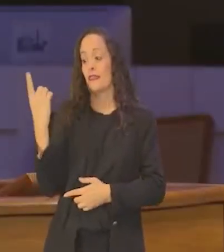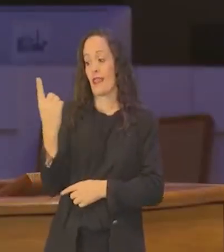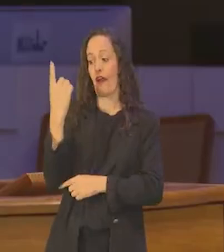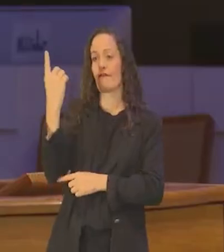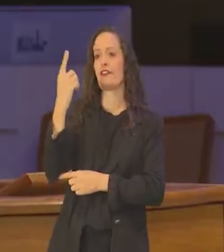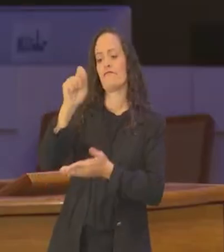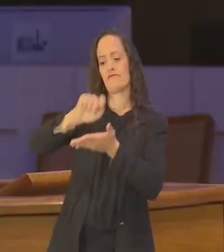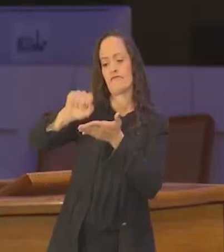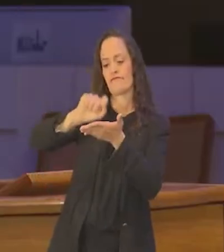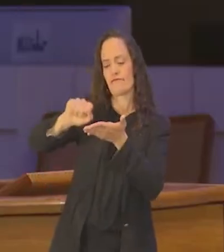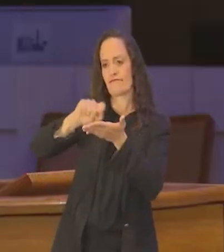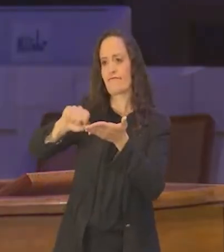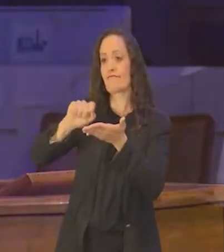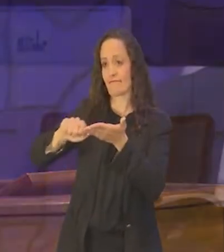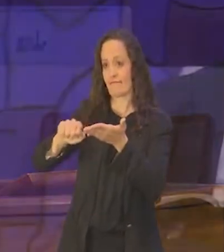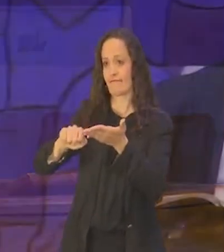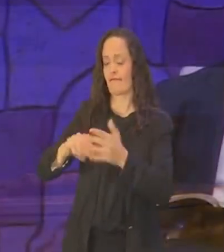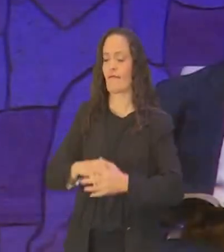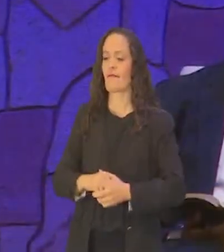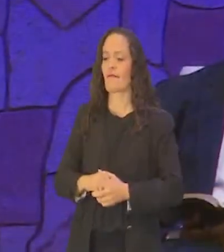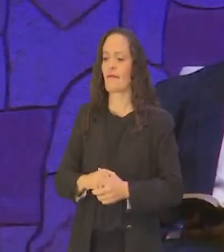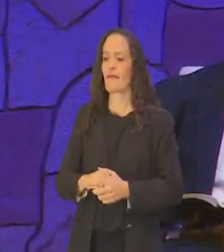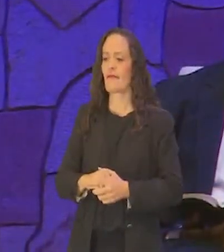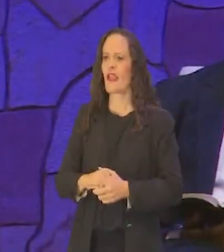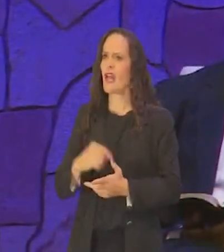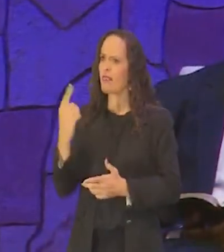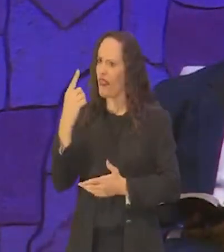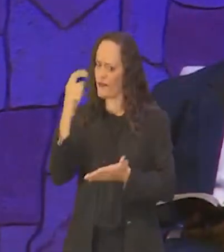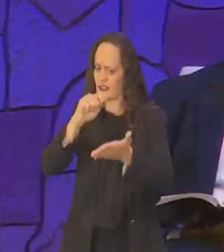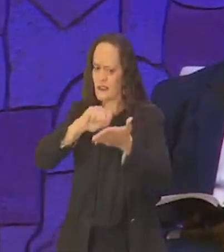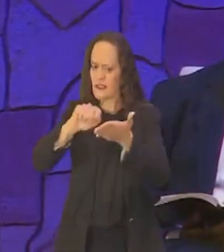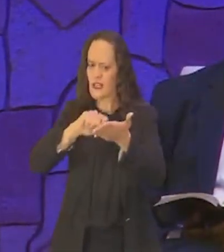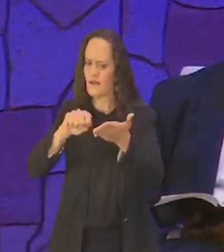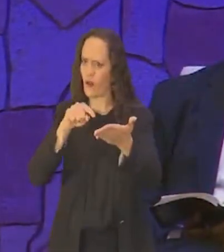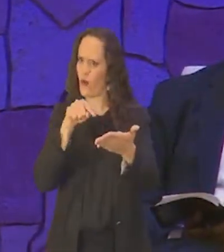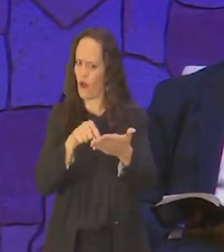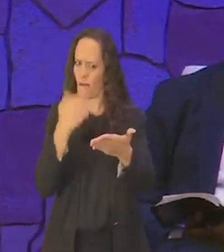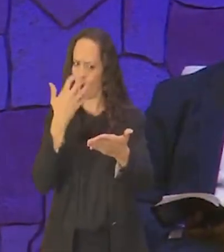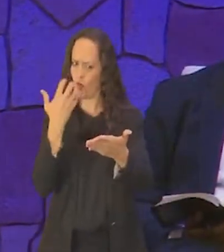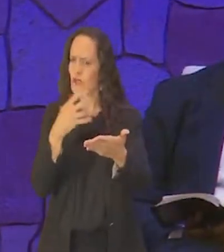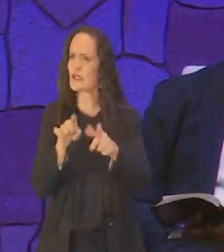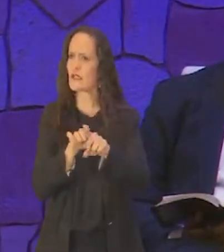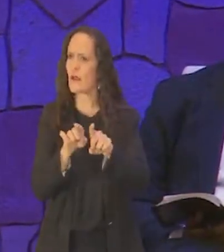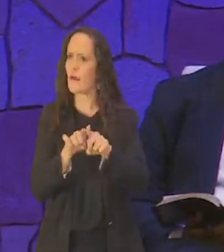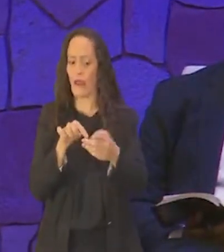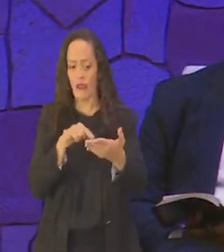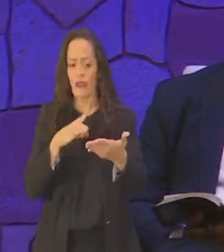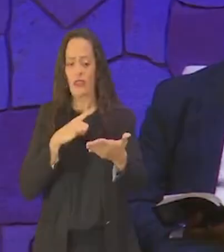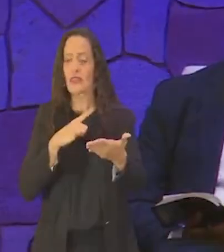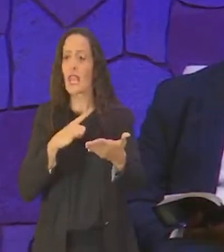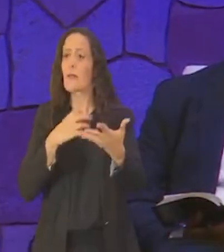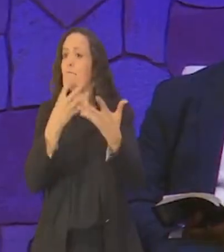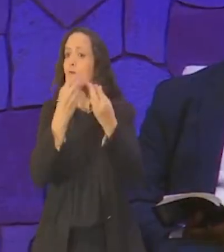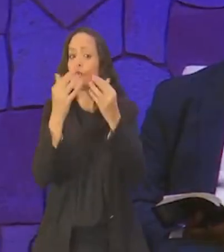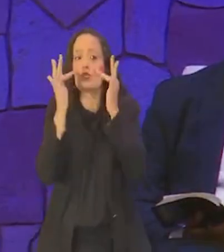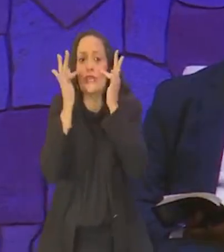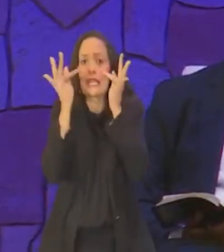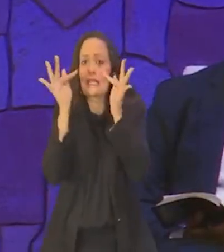e quando Davi escreve isso aqui, ele está carregado de testemunhos,